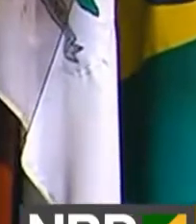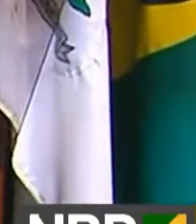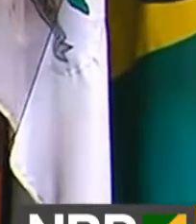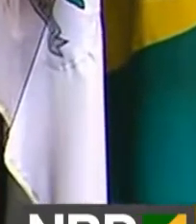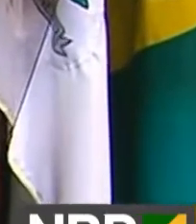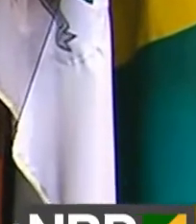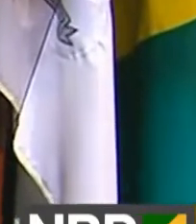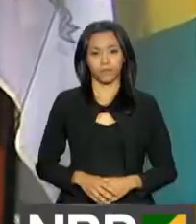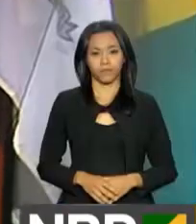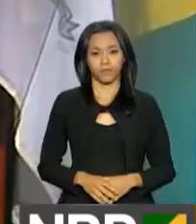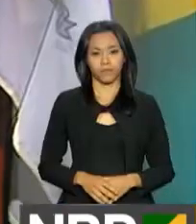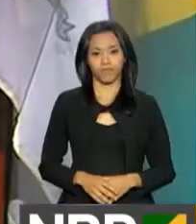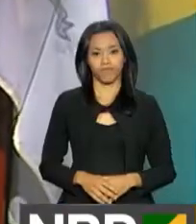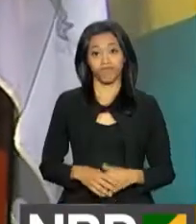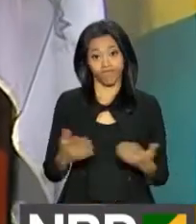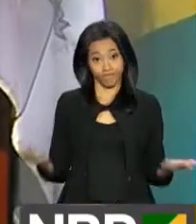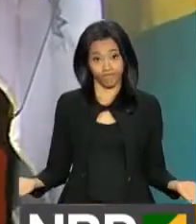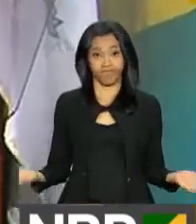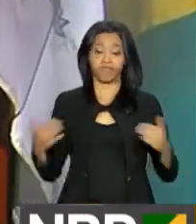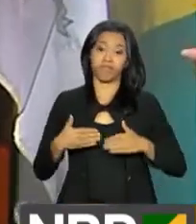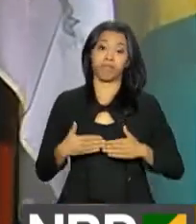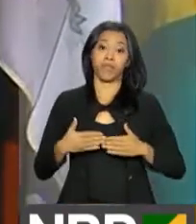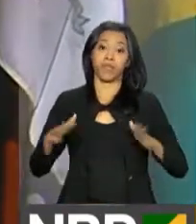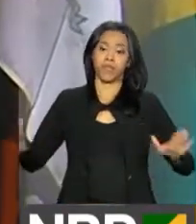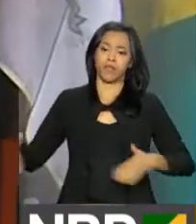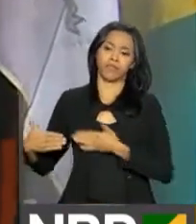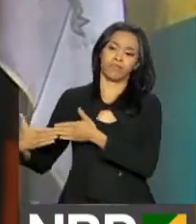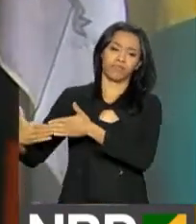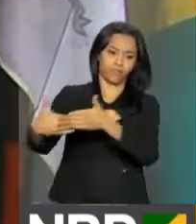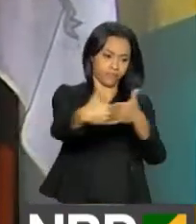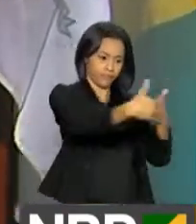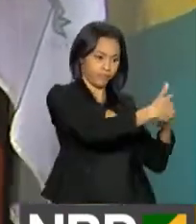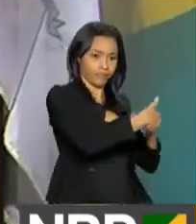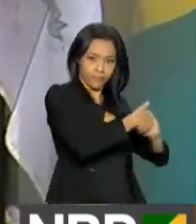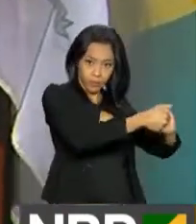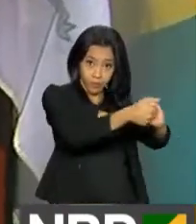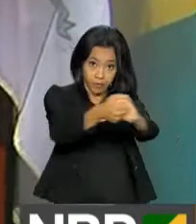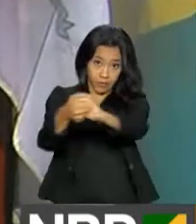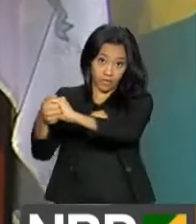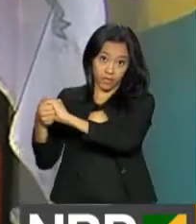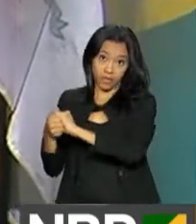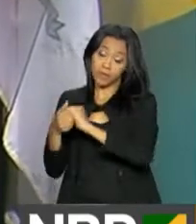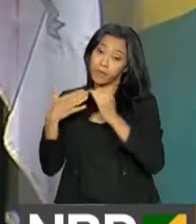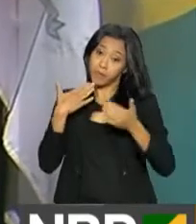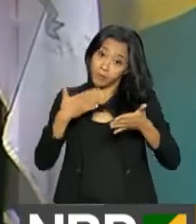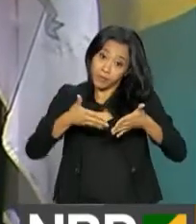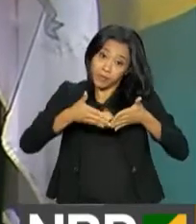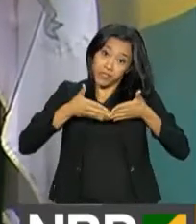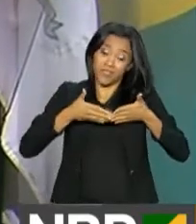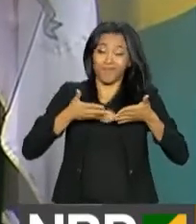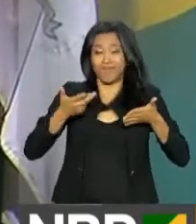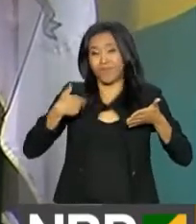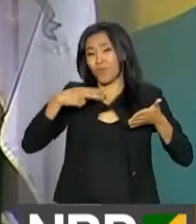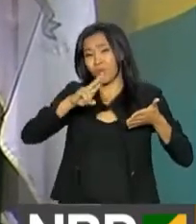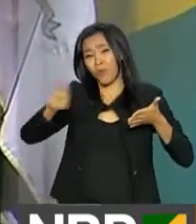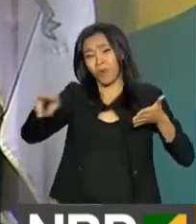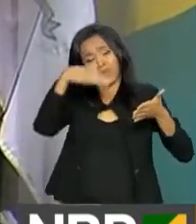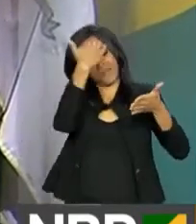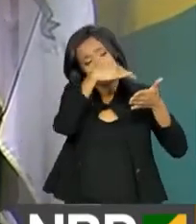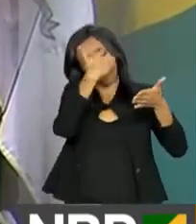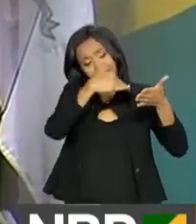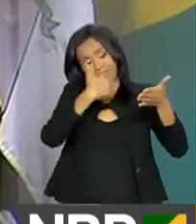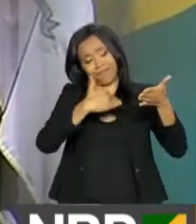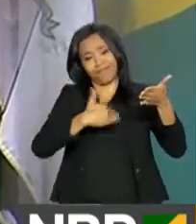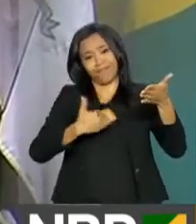vai cumprimentando a todos eu quero pedir licença para não precisar nomear todas as pessoas